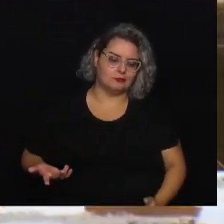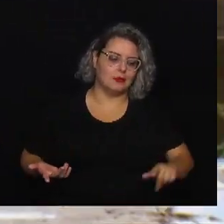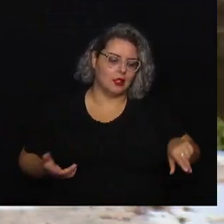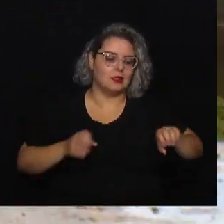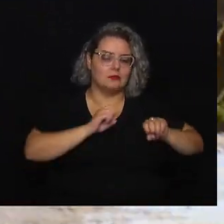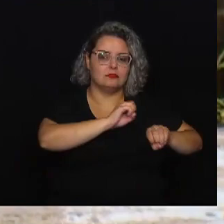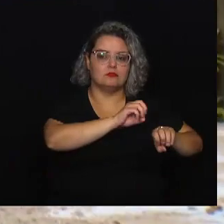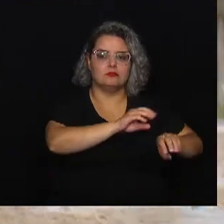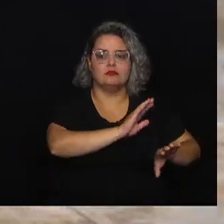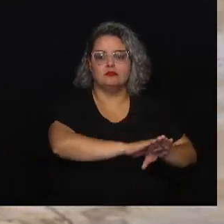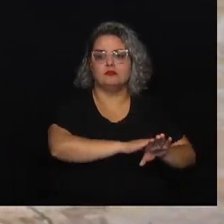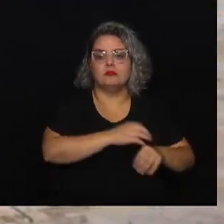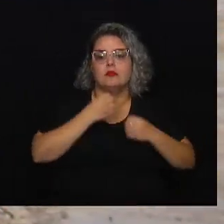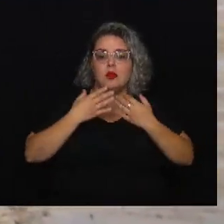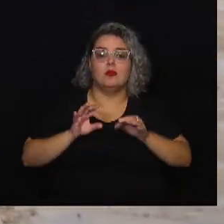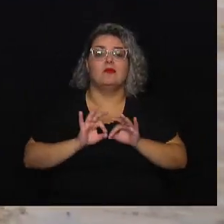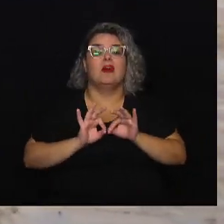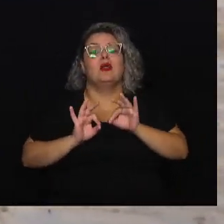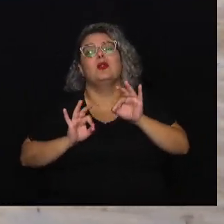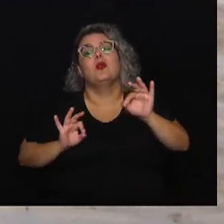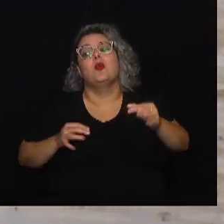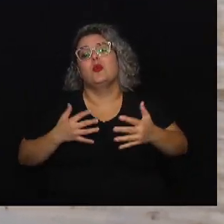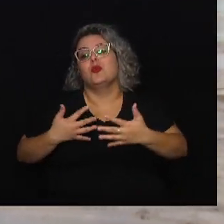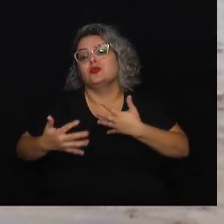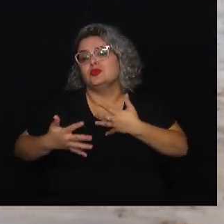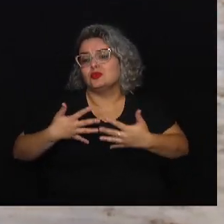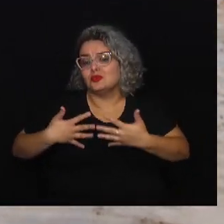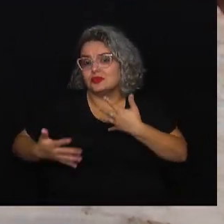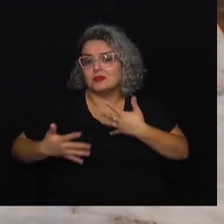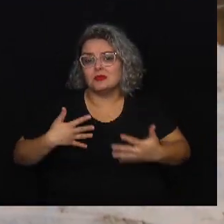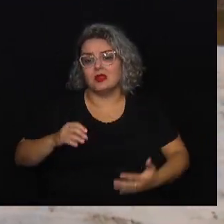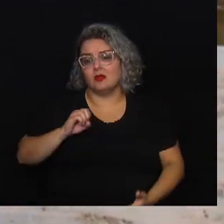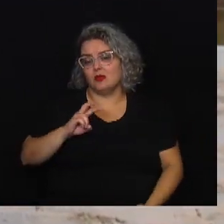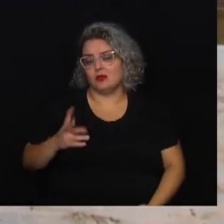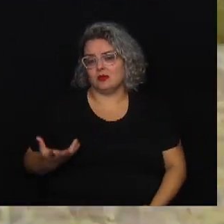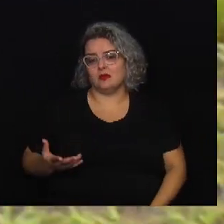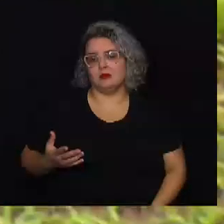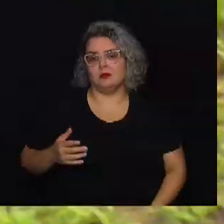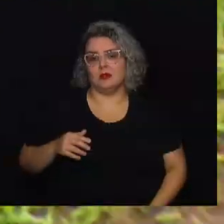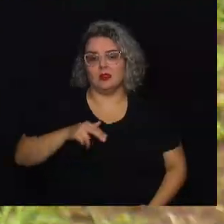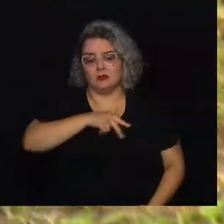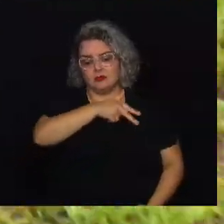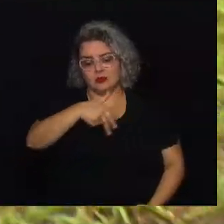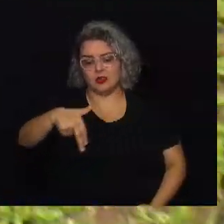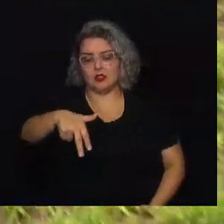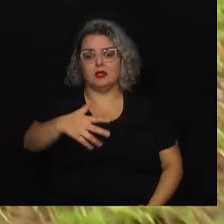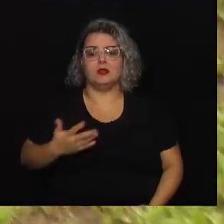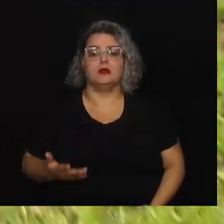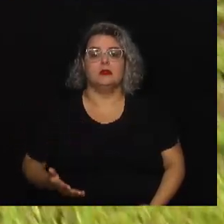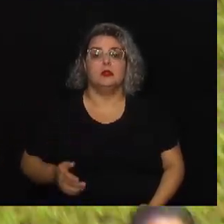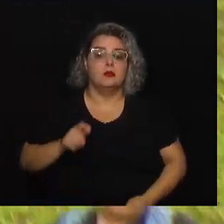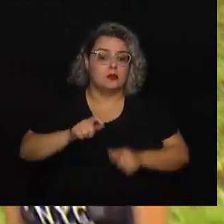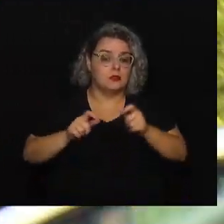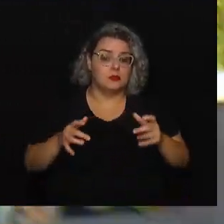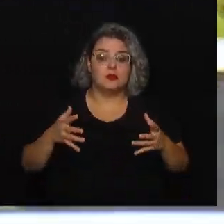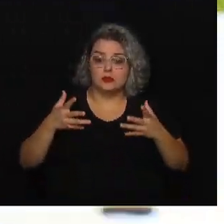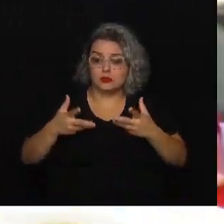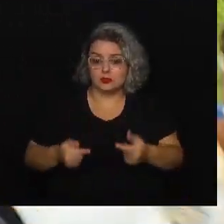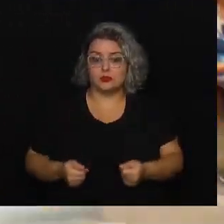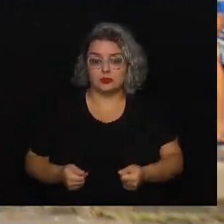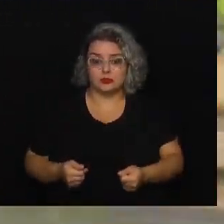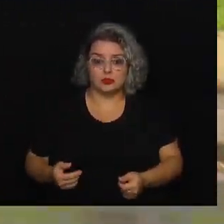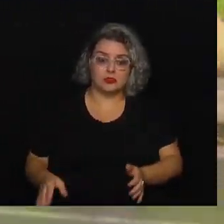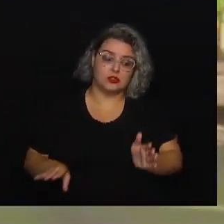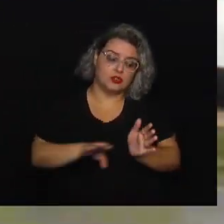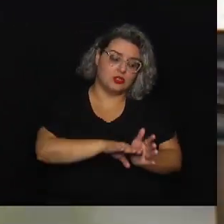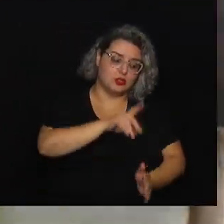Ouro Verde fica longe para você passar essa avenida e ir para lá, né? Então os usuários em geral, como quem vem para o Hospital Ouro